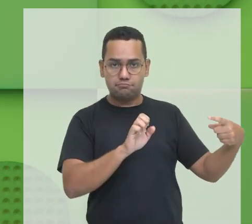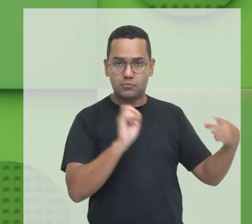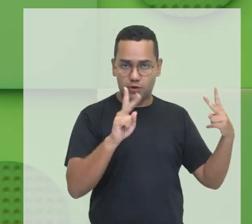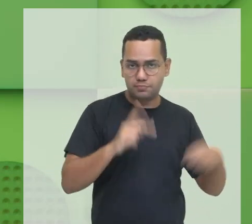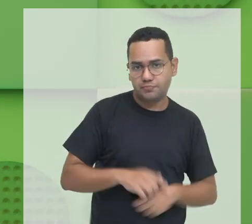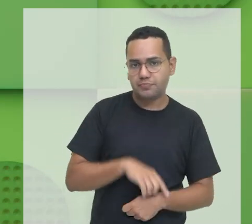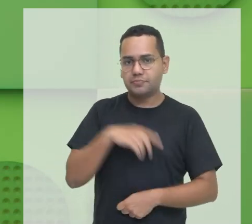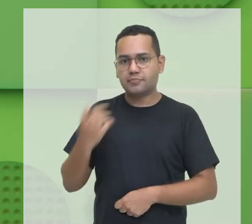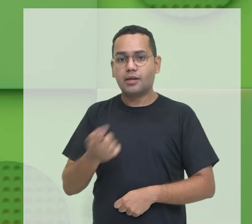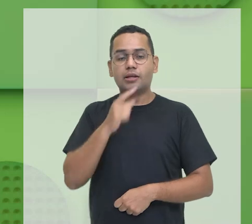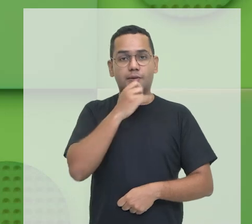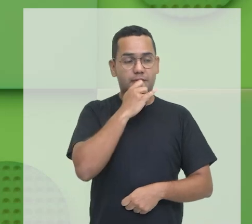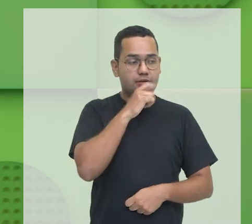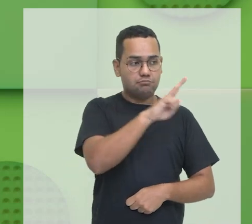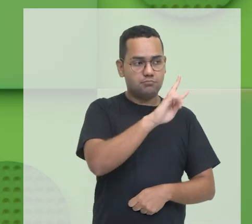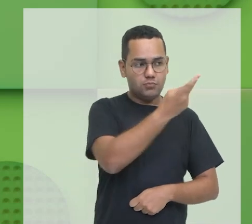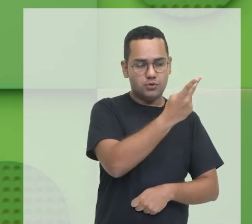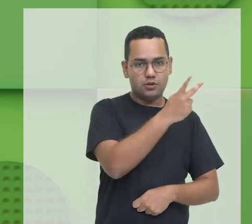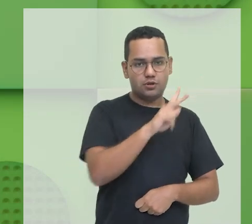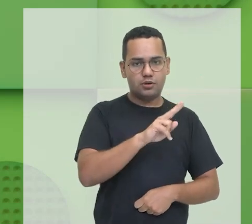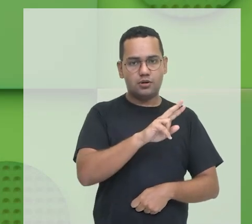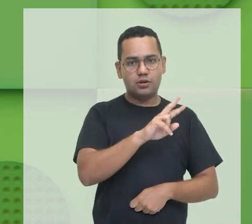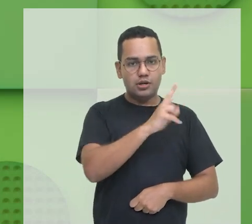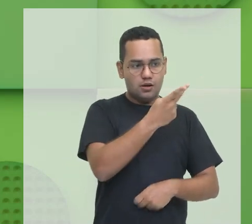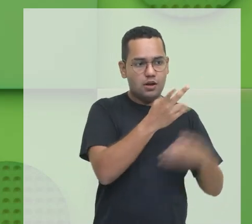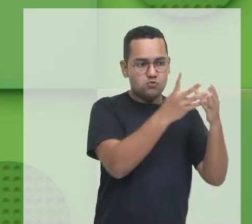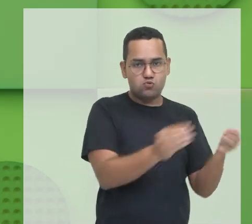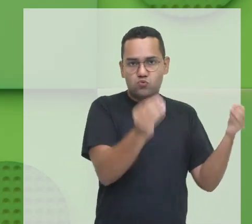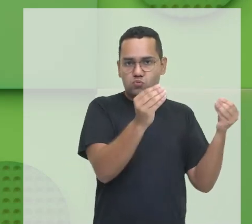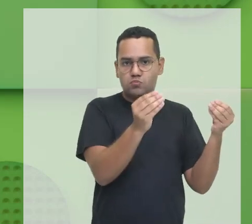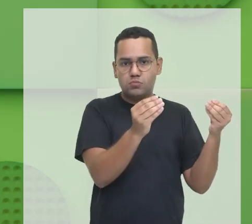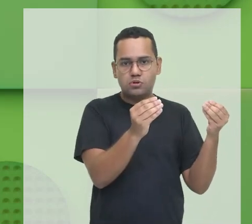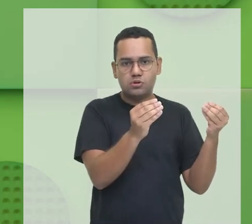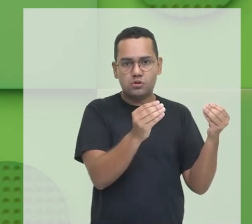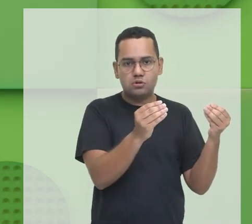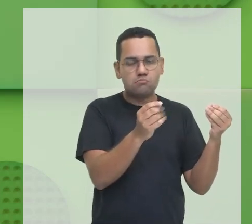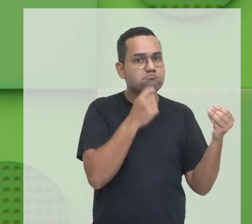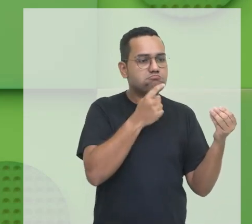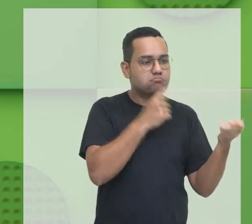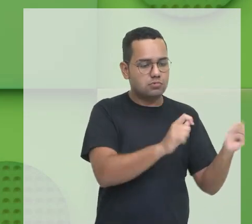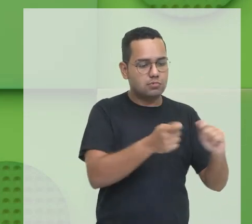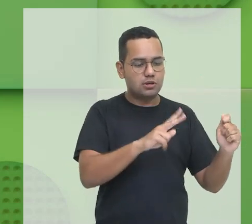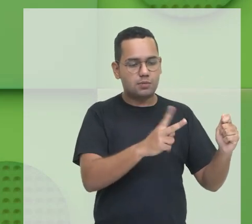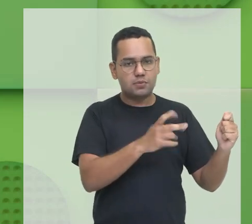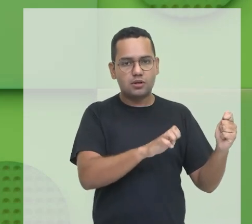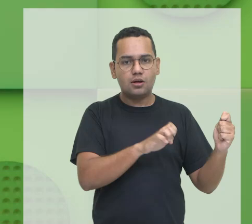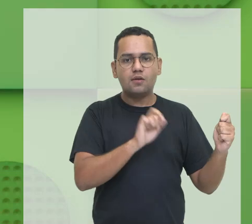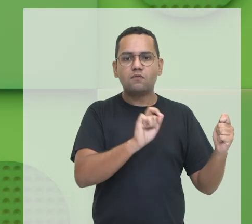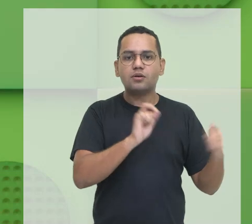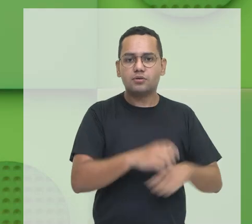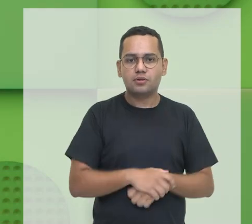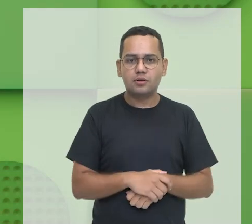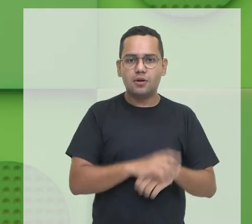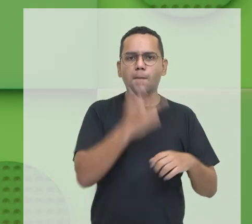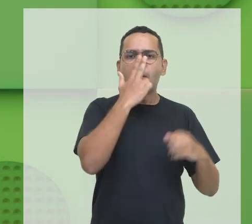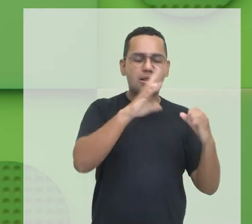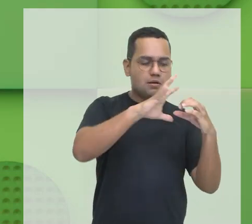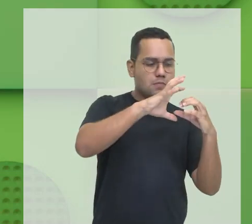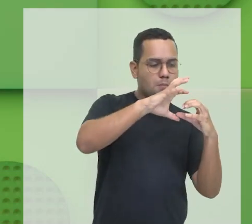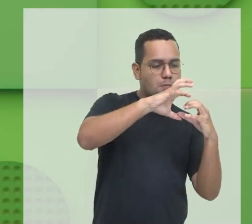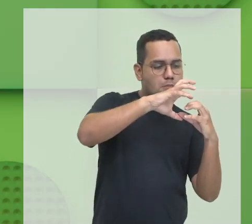hélio. Quando esse hidrogênio acabar, não tiver mais hidrogênio para transformar em hélio, o Sol